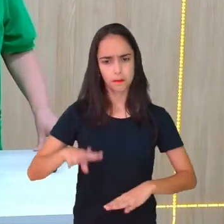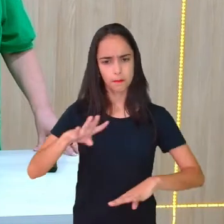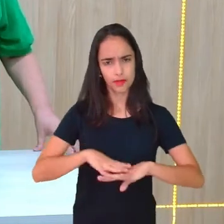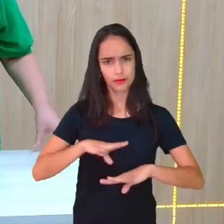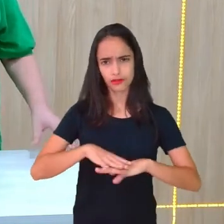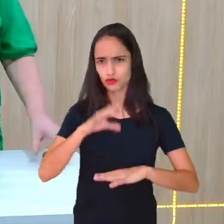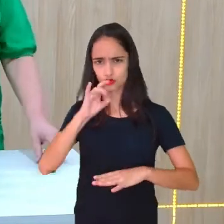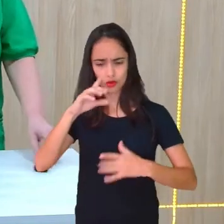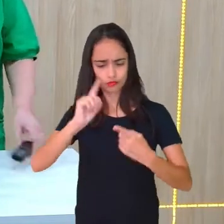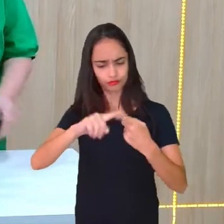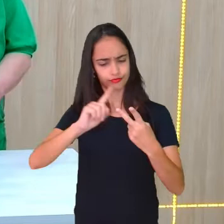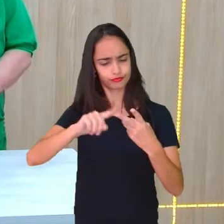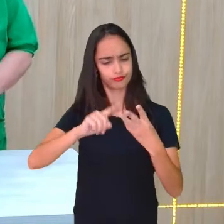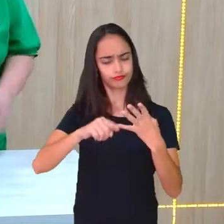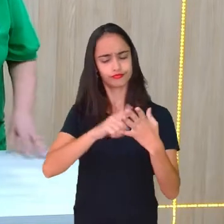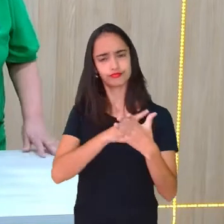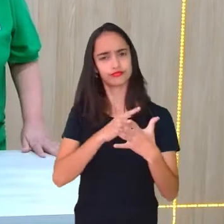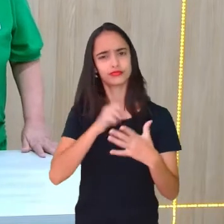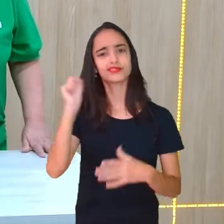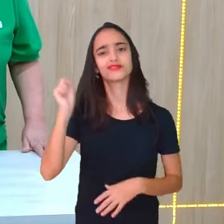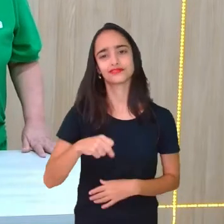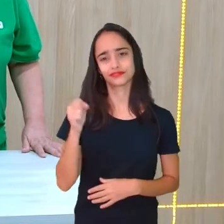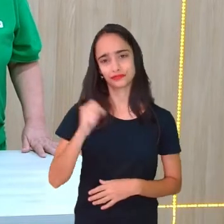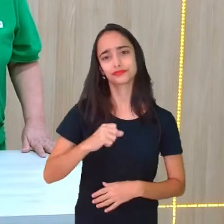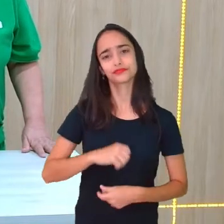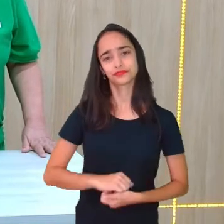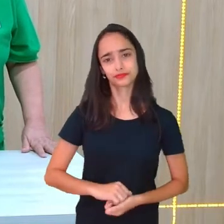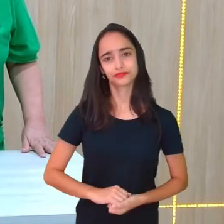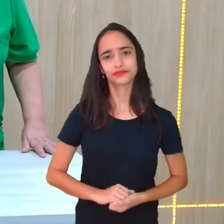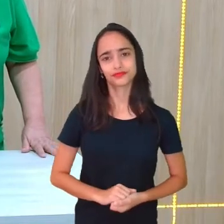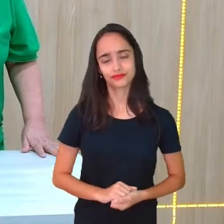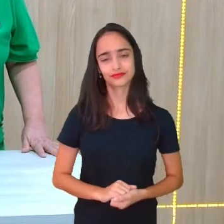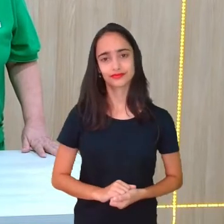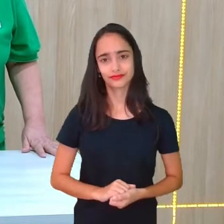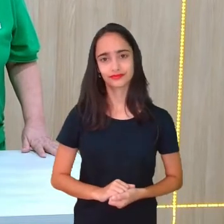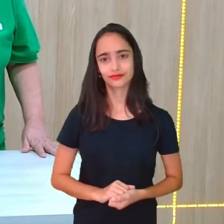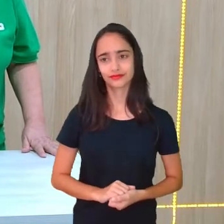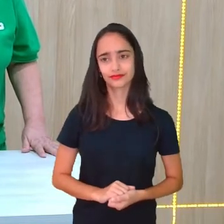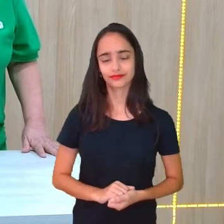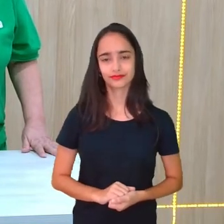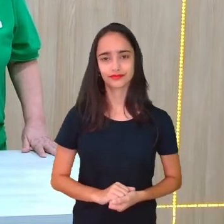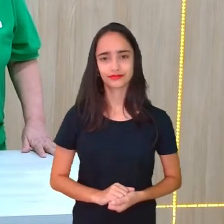contagem? Pois é, matemática é contagem. Vamos lá? E o povo complica.